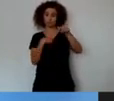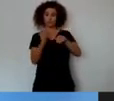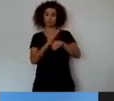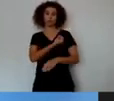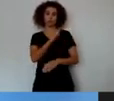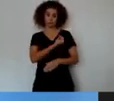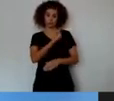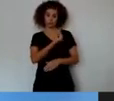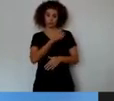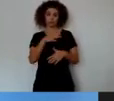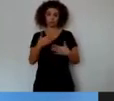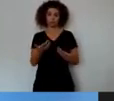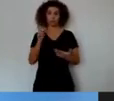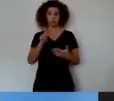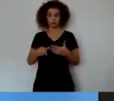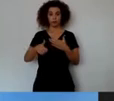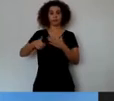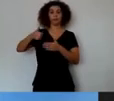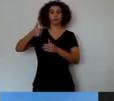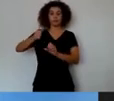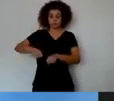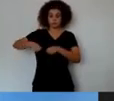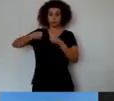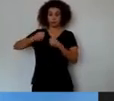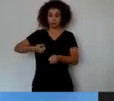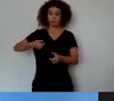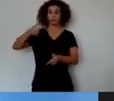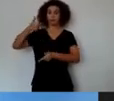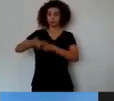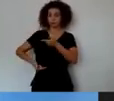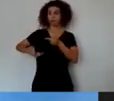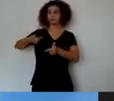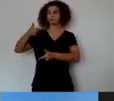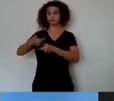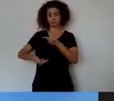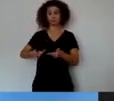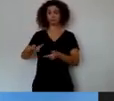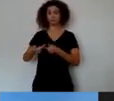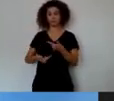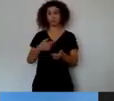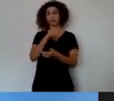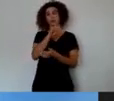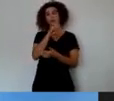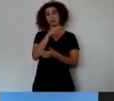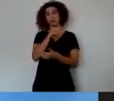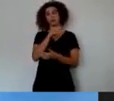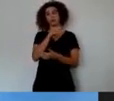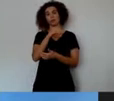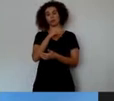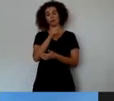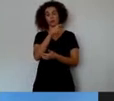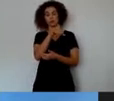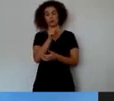um trabalho de todos nós, inclusive para poder falar, né? Realmente, justiça existe, democracia está aí para todo mundo e